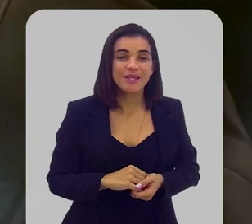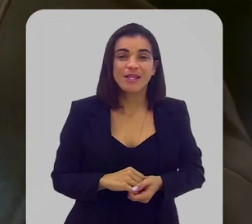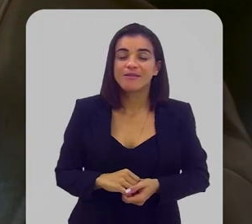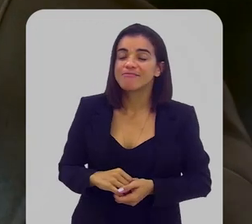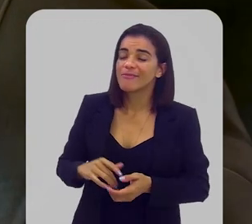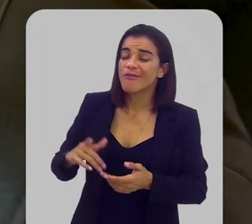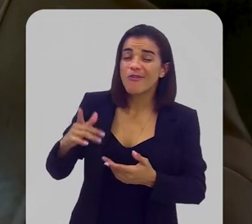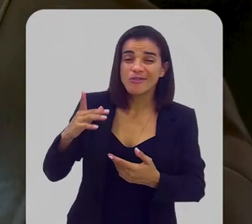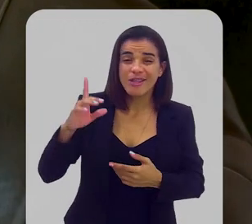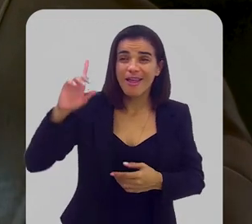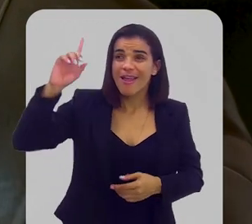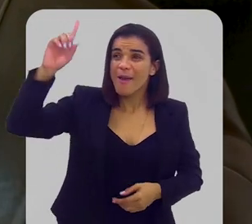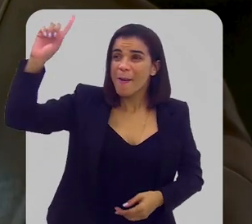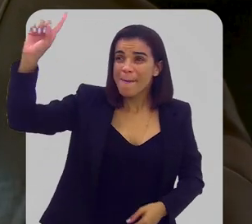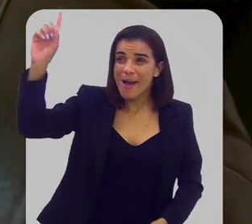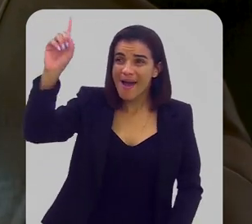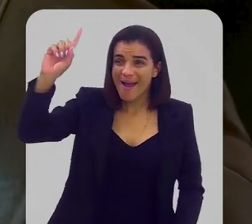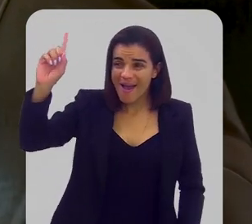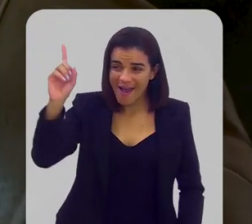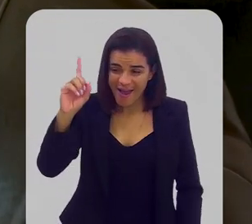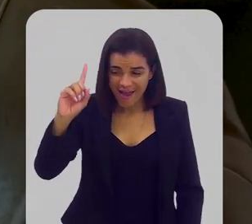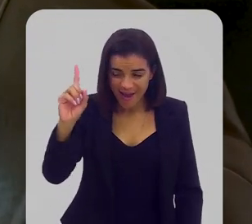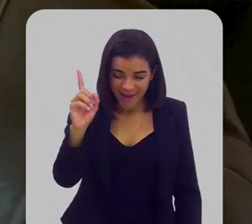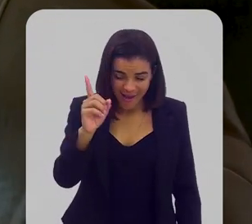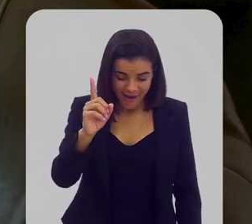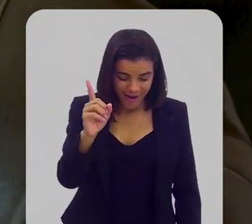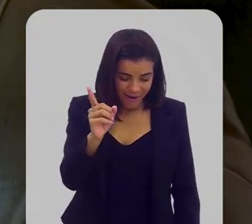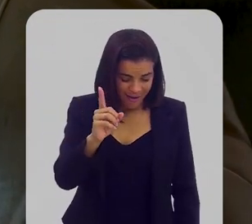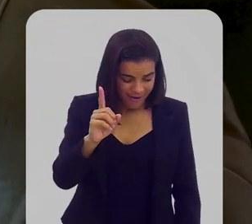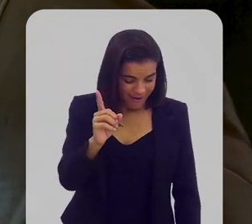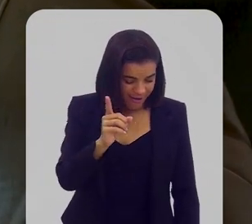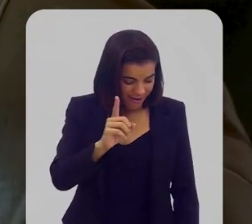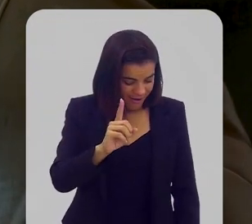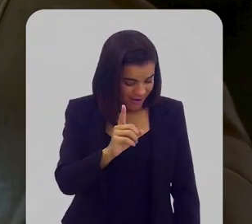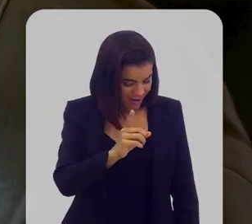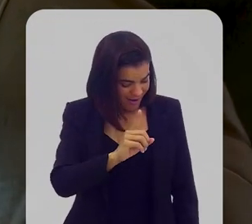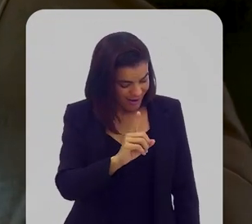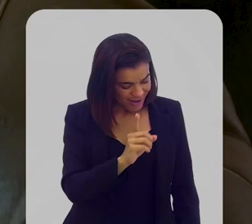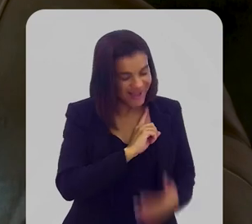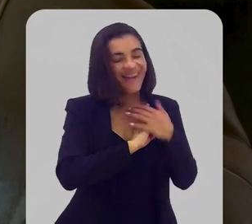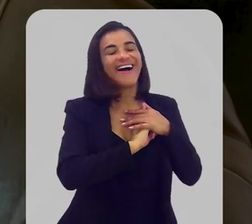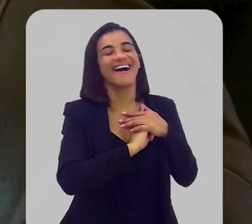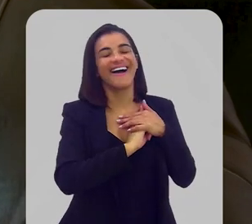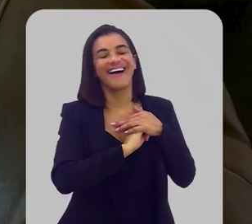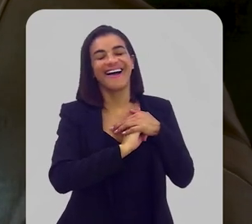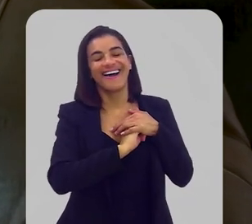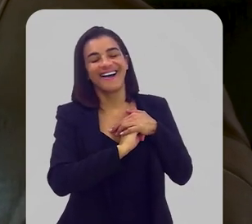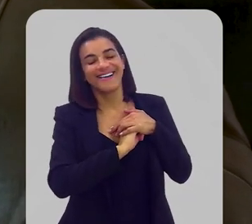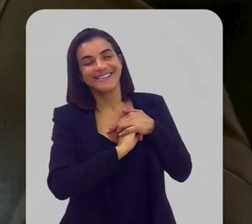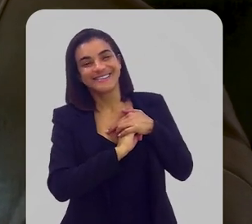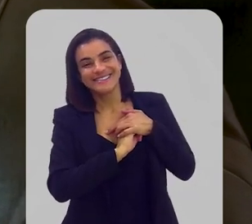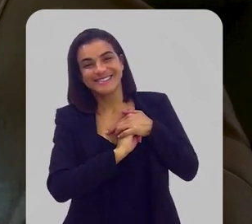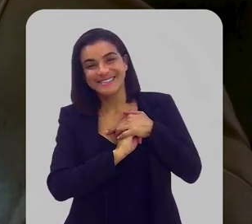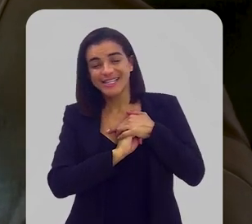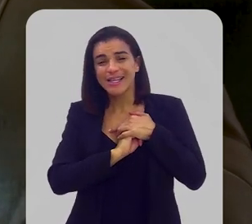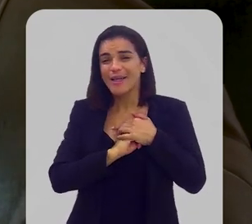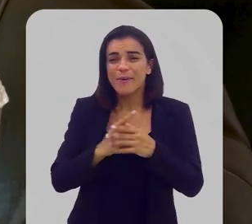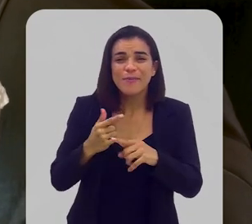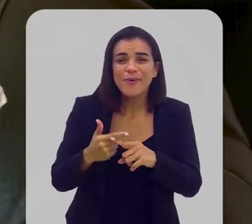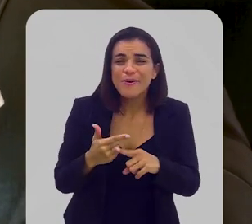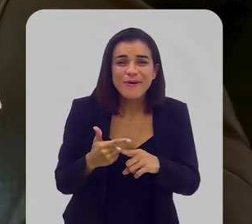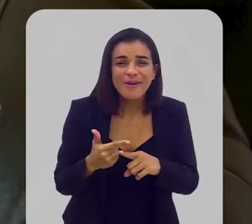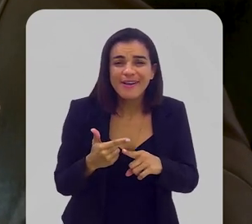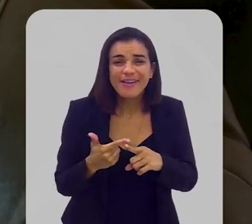Você entrou bem de mansinho no meu coração.